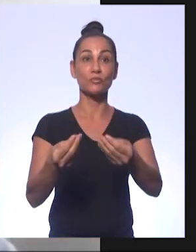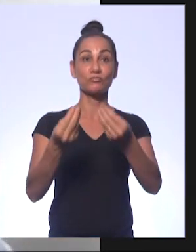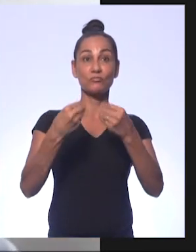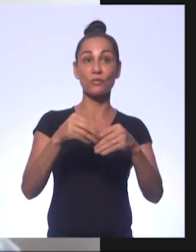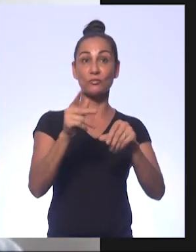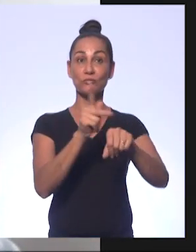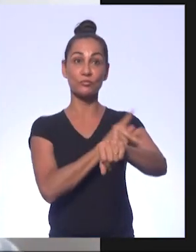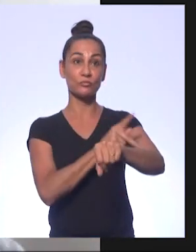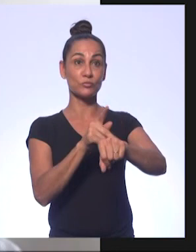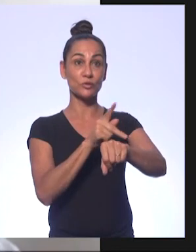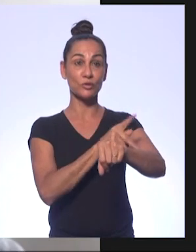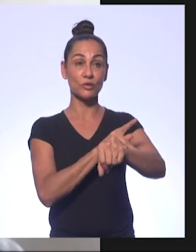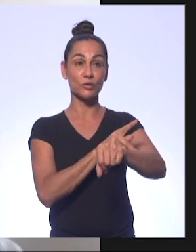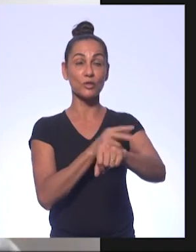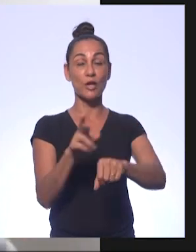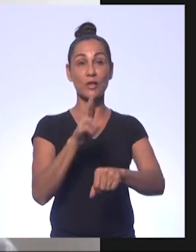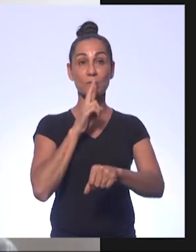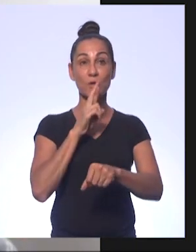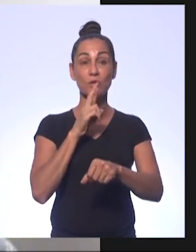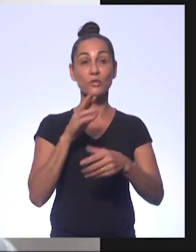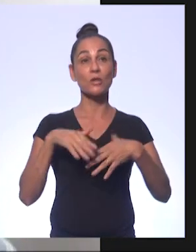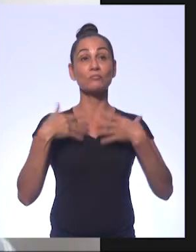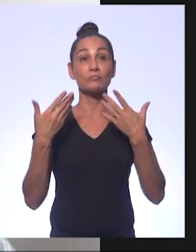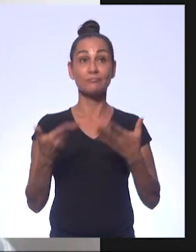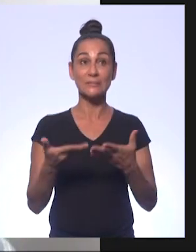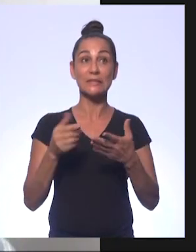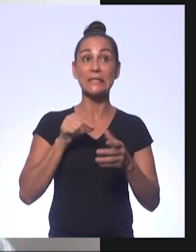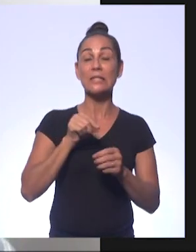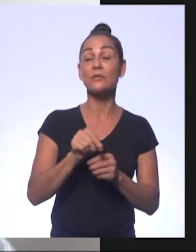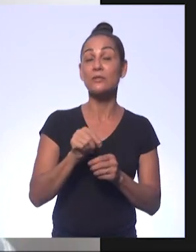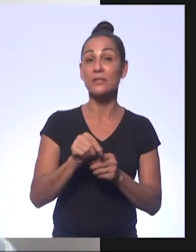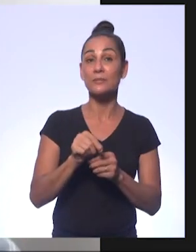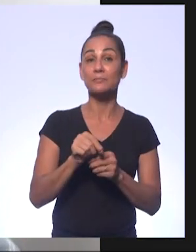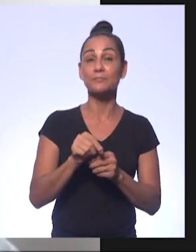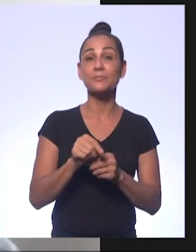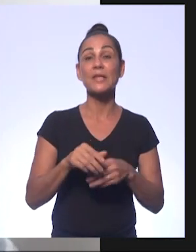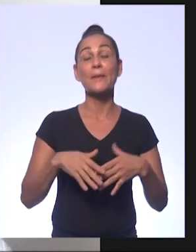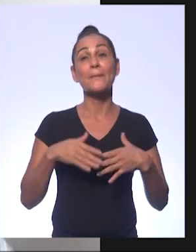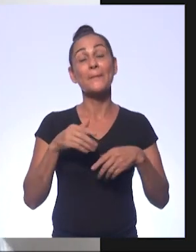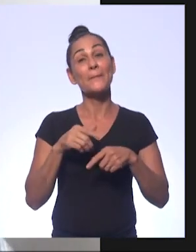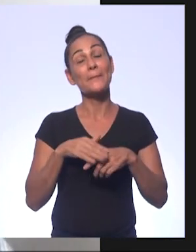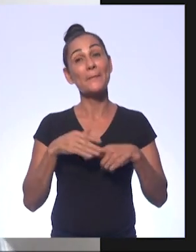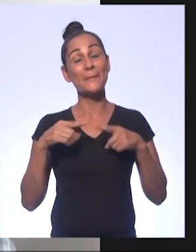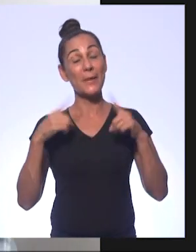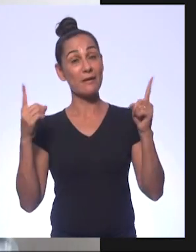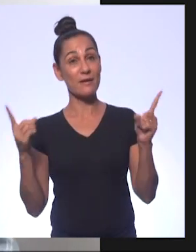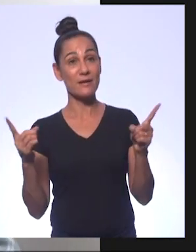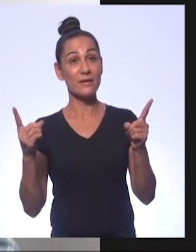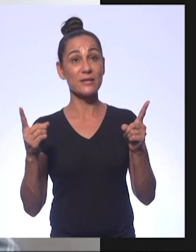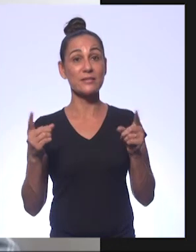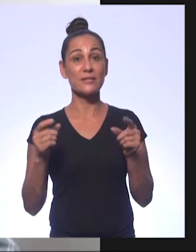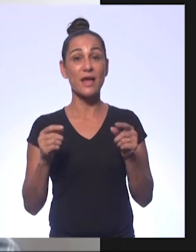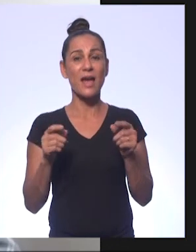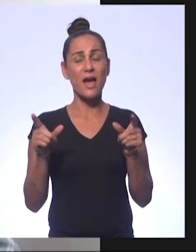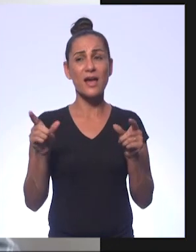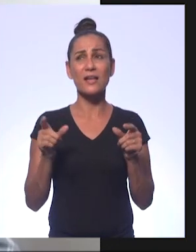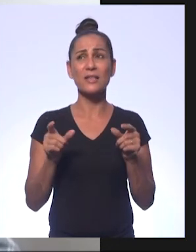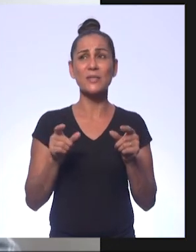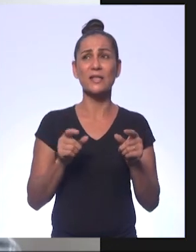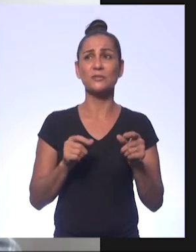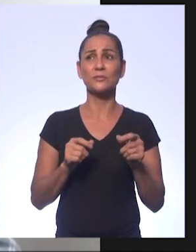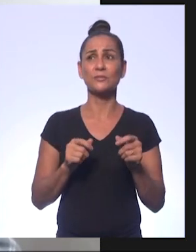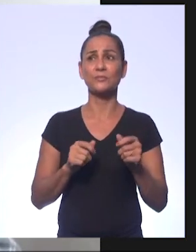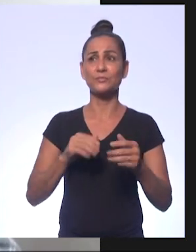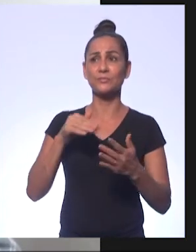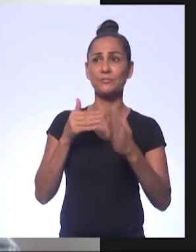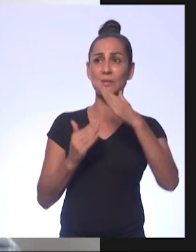conheço muitas atividades altamente meritórias sobre isso, mas é limitado. Quer dizer, o que nós precisamos, portanto,